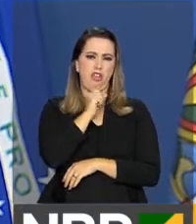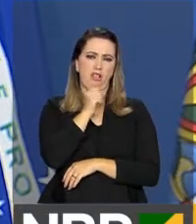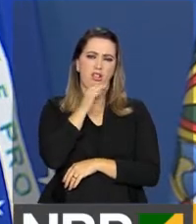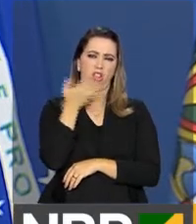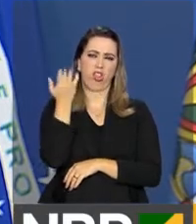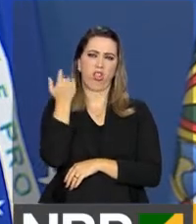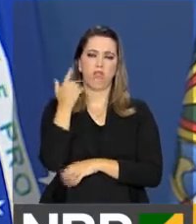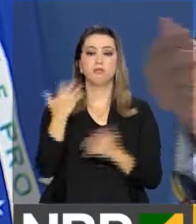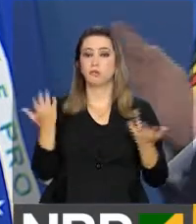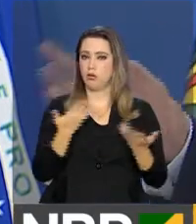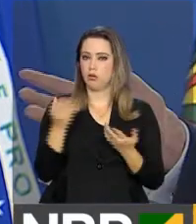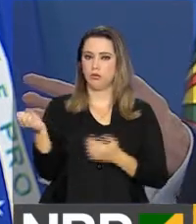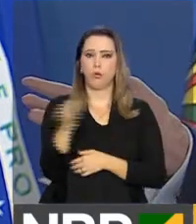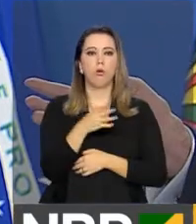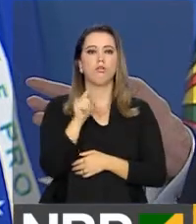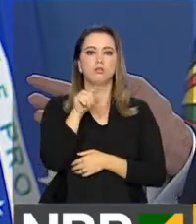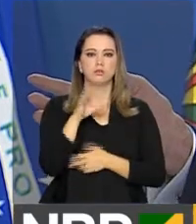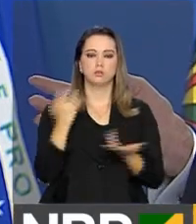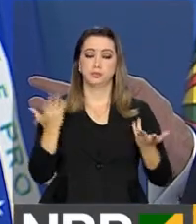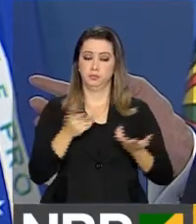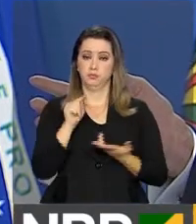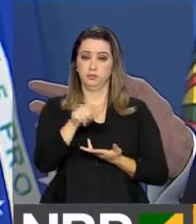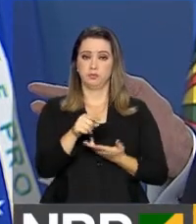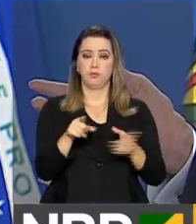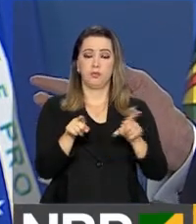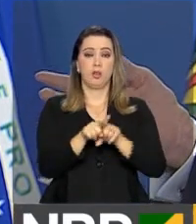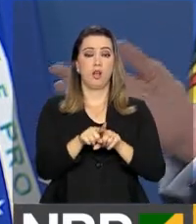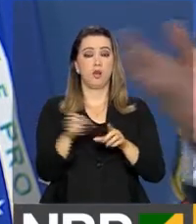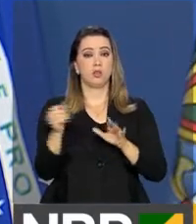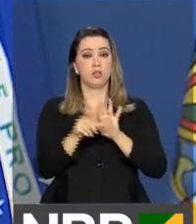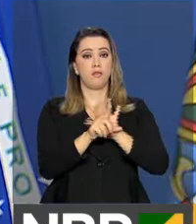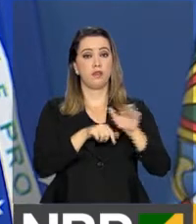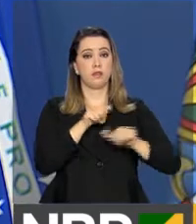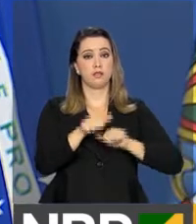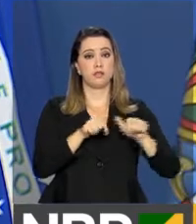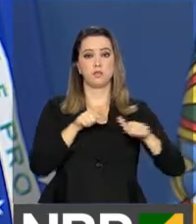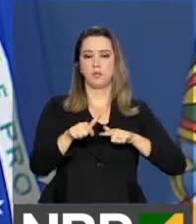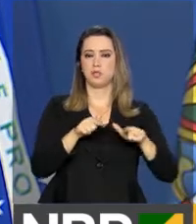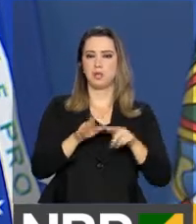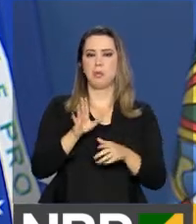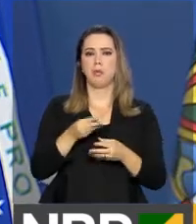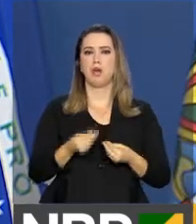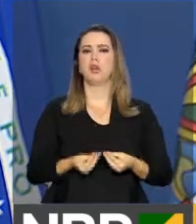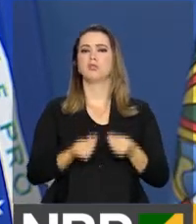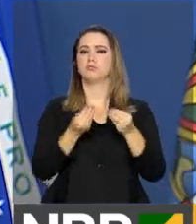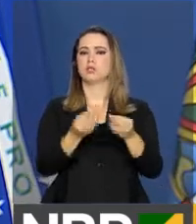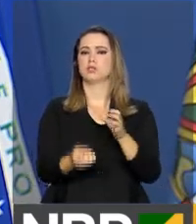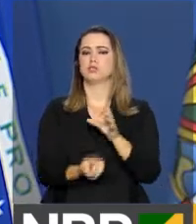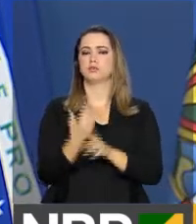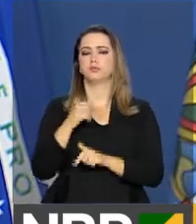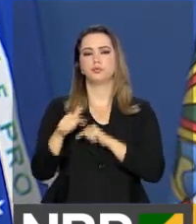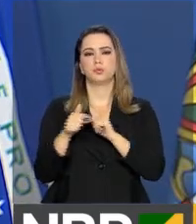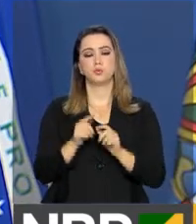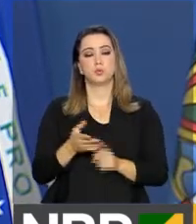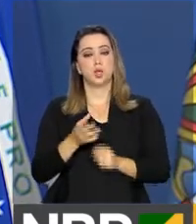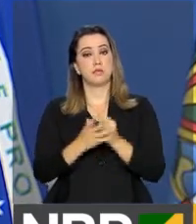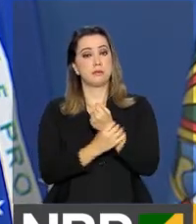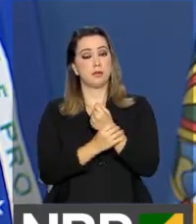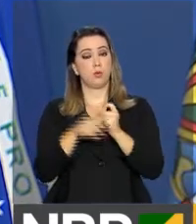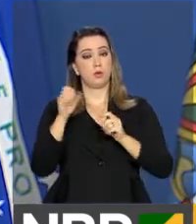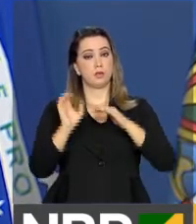passado você fez a reforma trabalhista que gera empregos e dar segurança aos empregadores